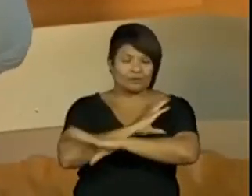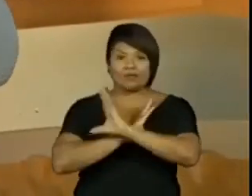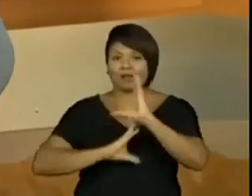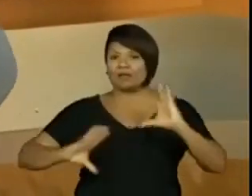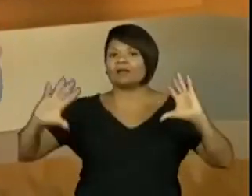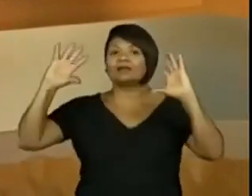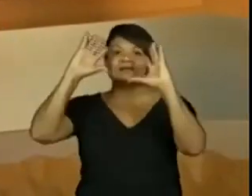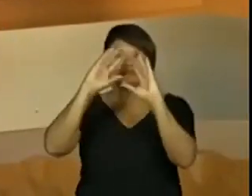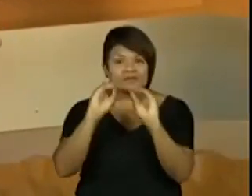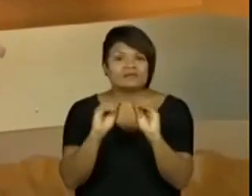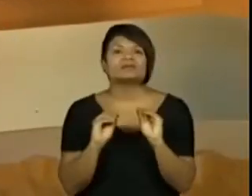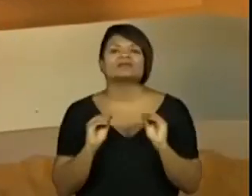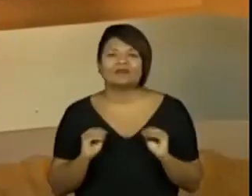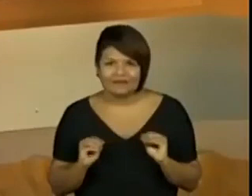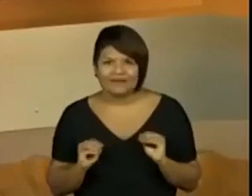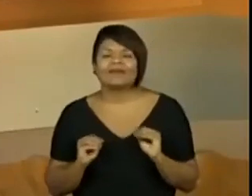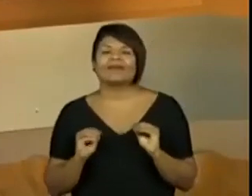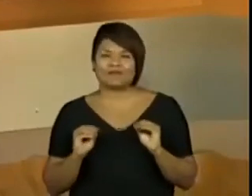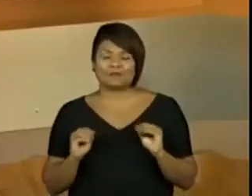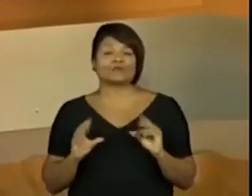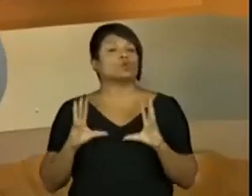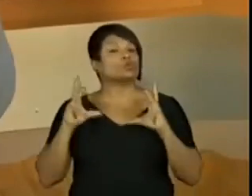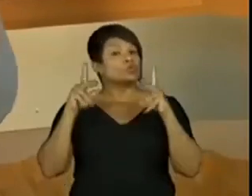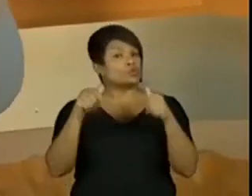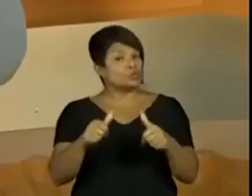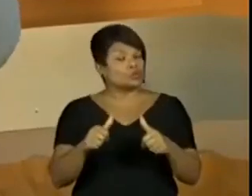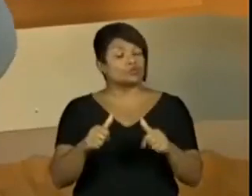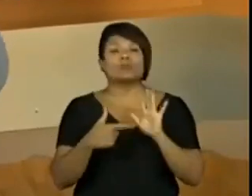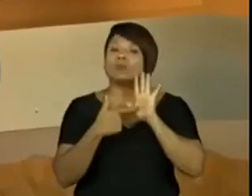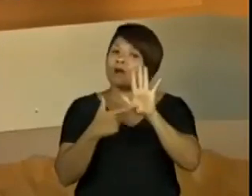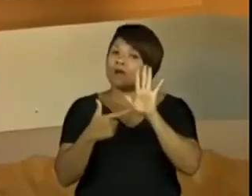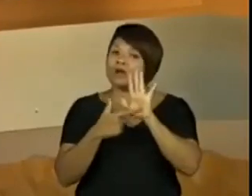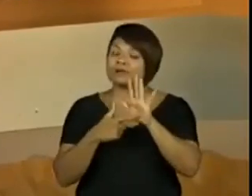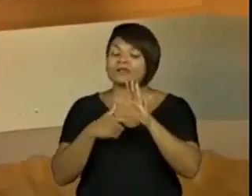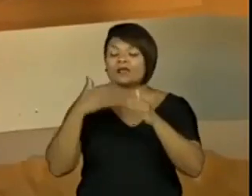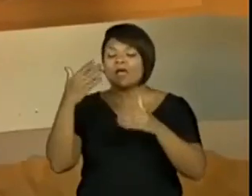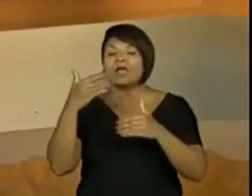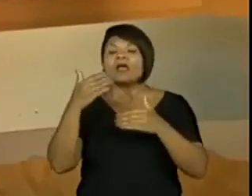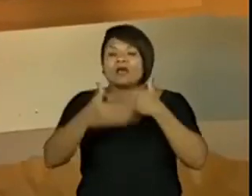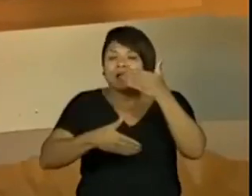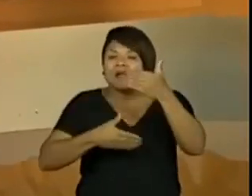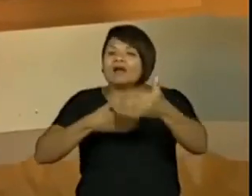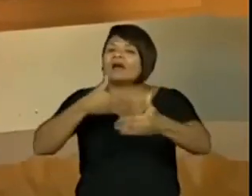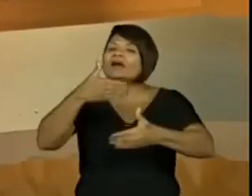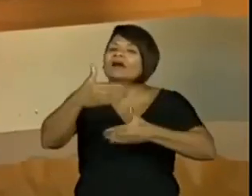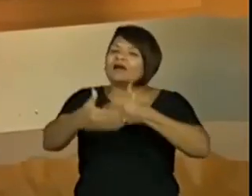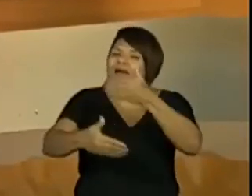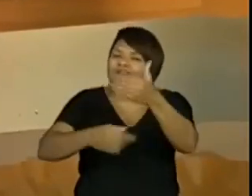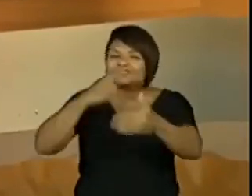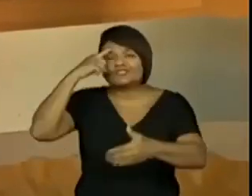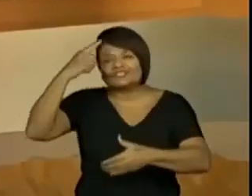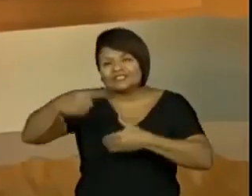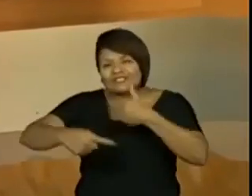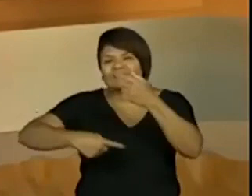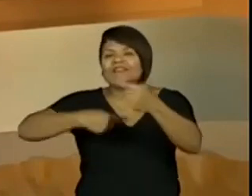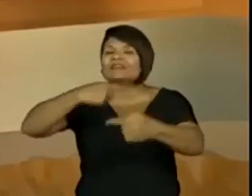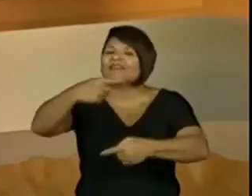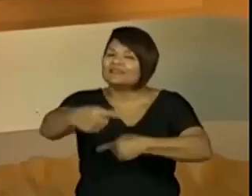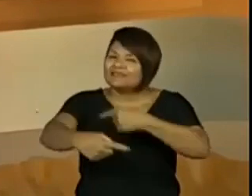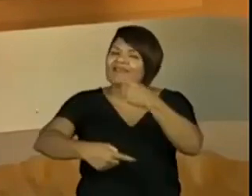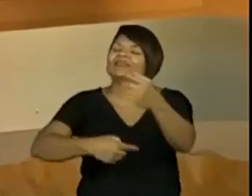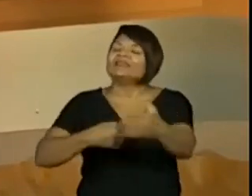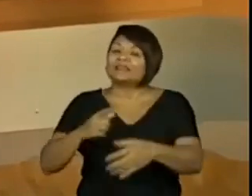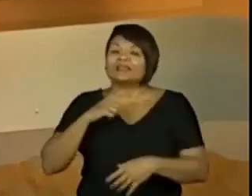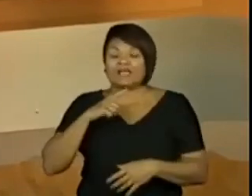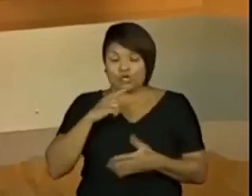escureceu numa fala da Dona Rosá. Isso tudo indica que os dias estão passando. As horas, que o fato começa